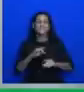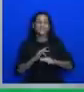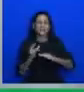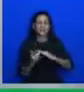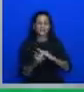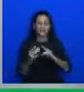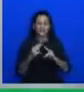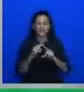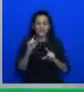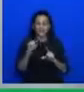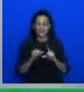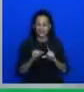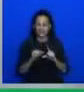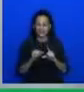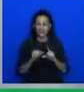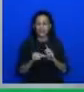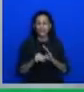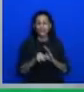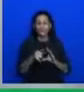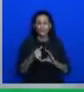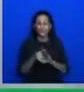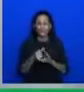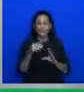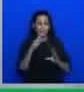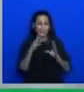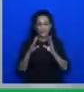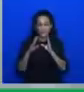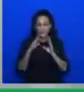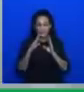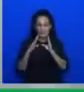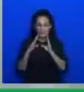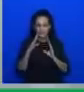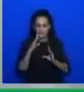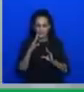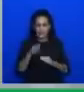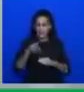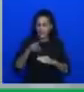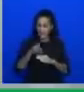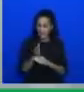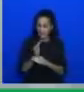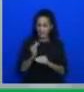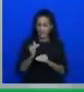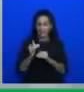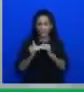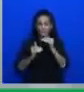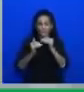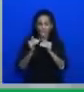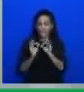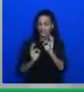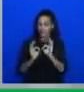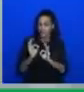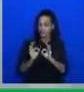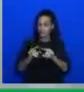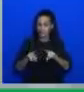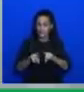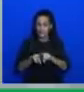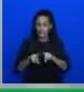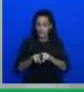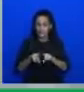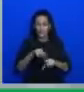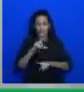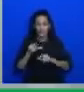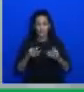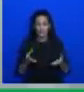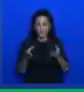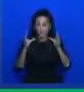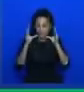pelas redes sociais da Caixa e da Rede TV, pelo YouTube e pelo Facebook. E para validar todo o processo de preparação e também